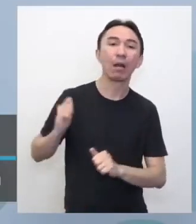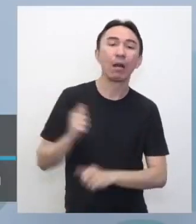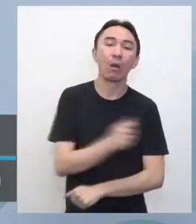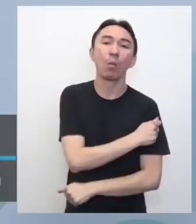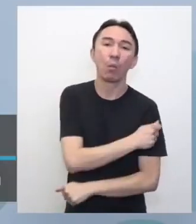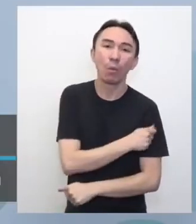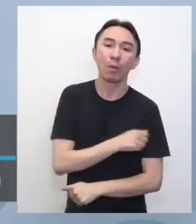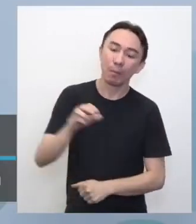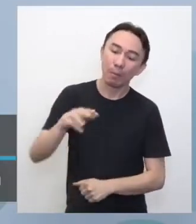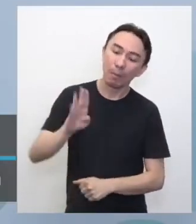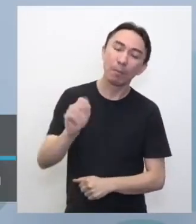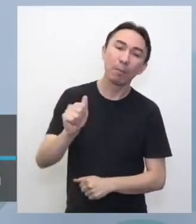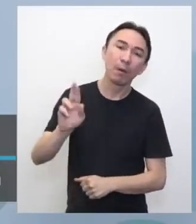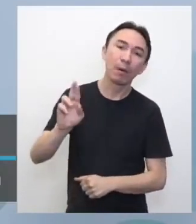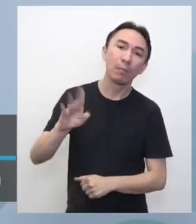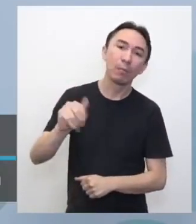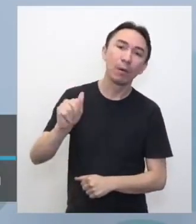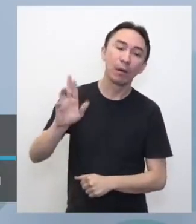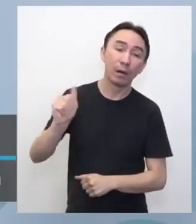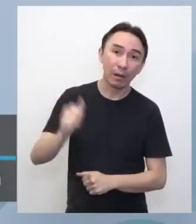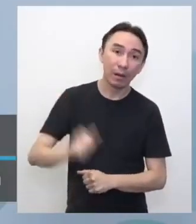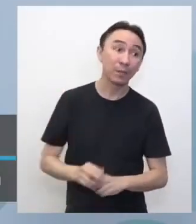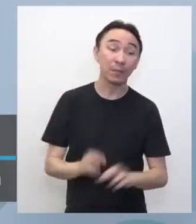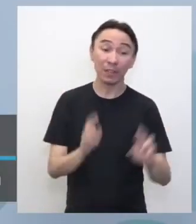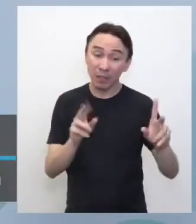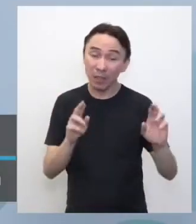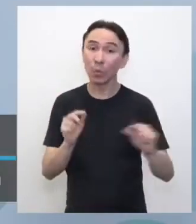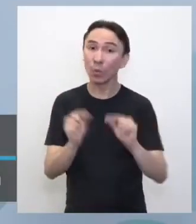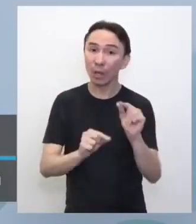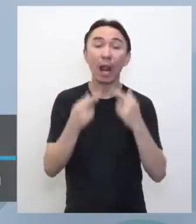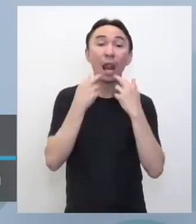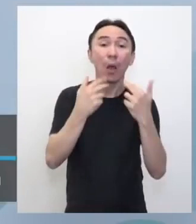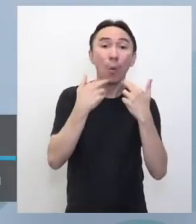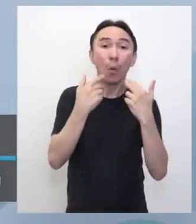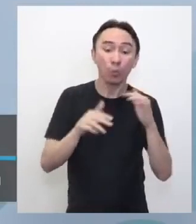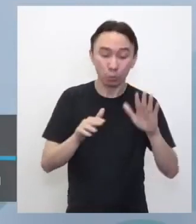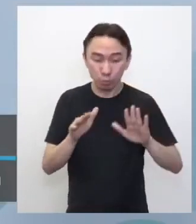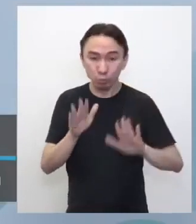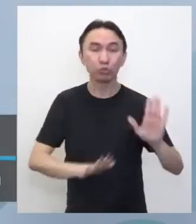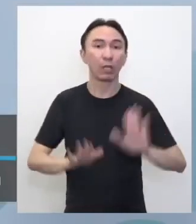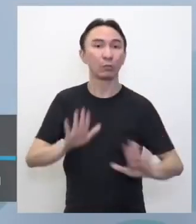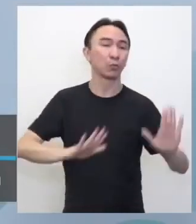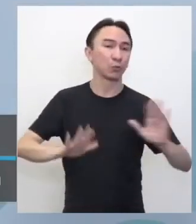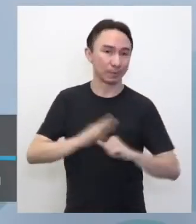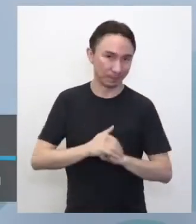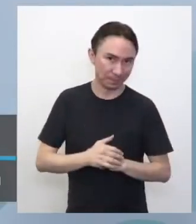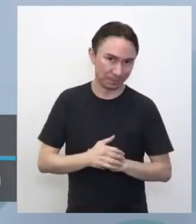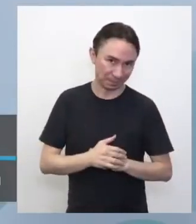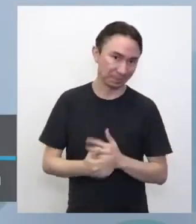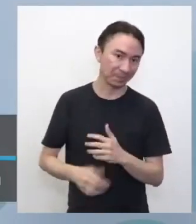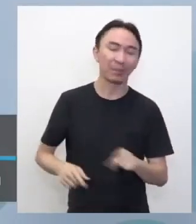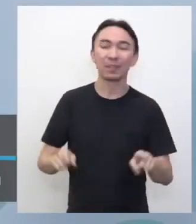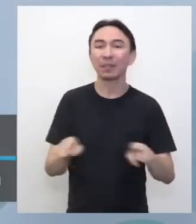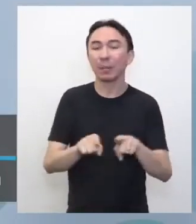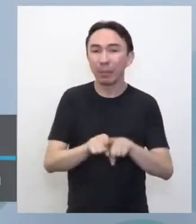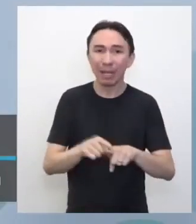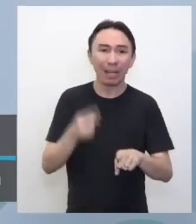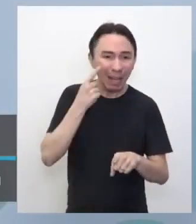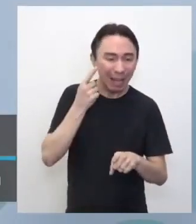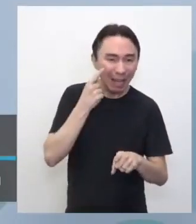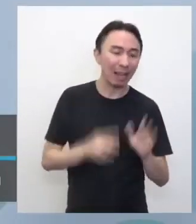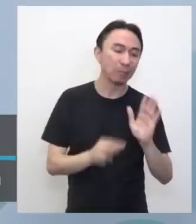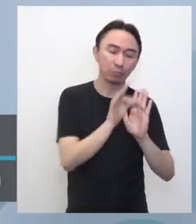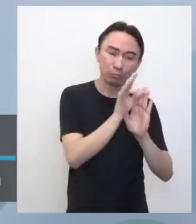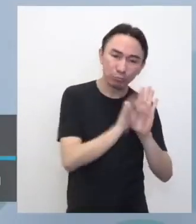diferença está no cuidado com a linguagem. A Pro Valéria mandou do aluno Paulo. A forma com que o mesmo é produzido e escrito. Aí